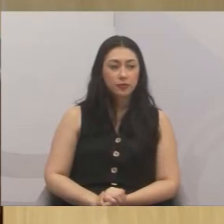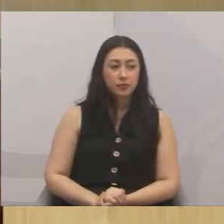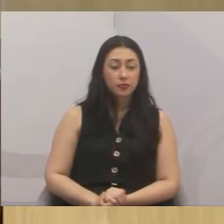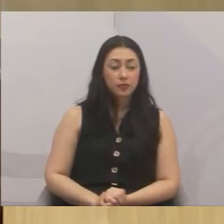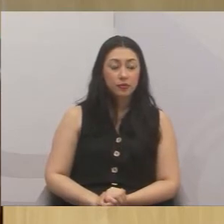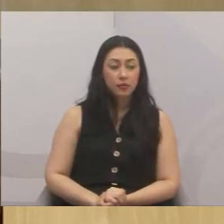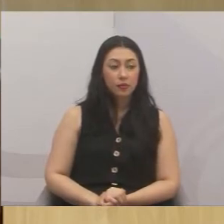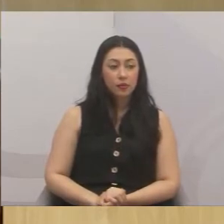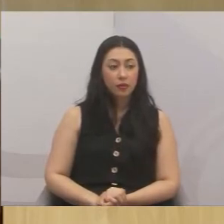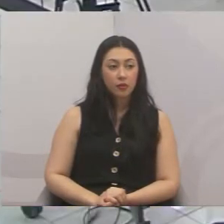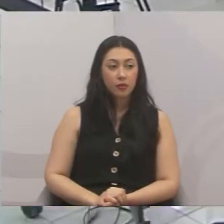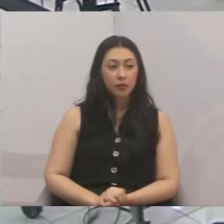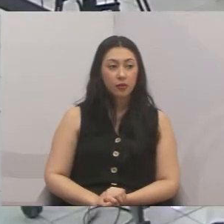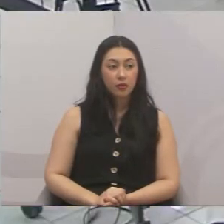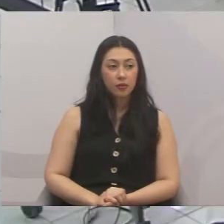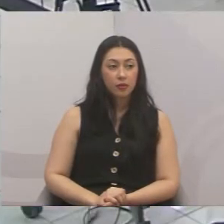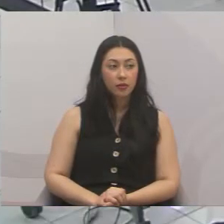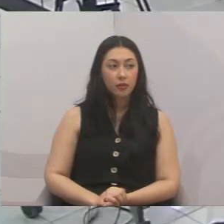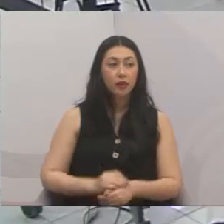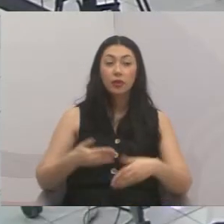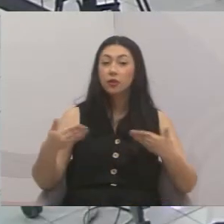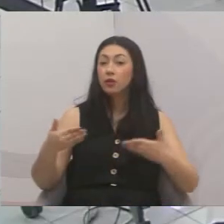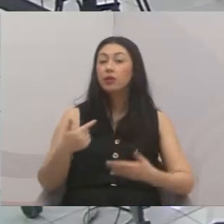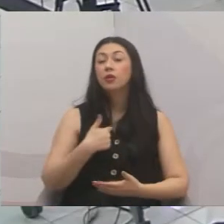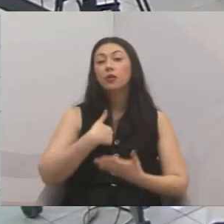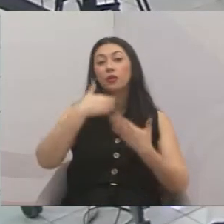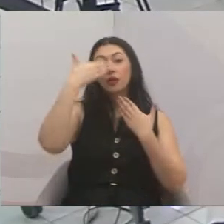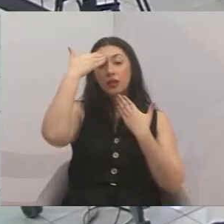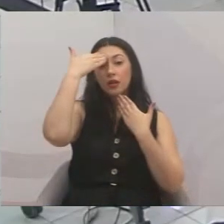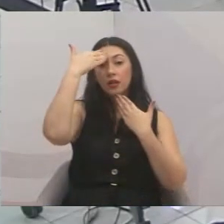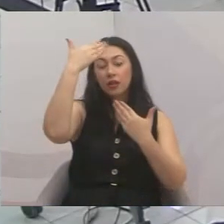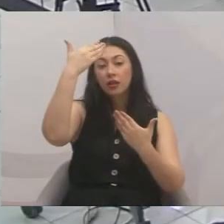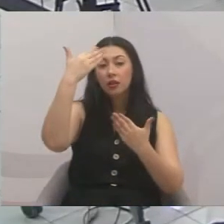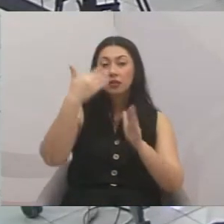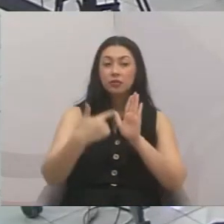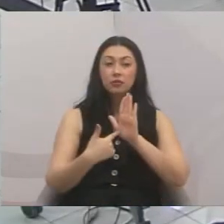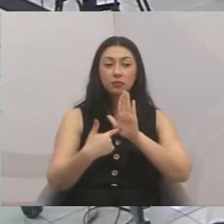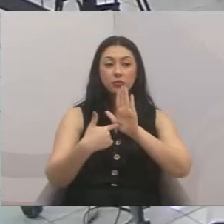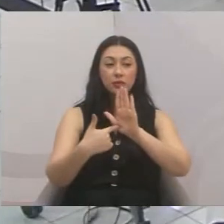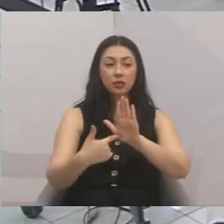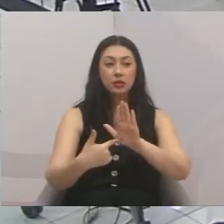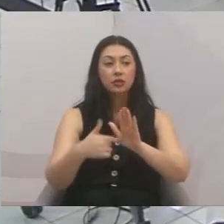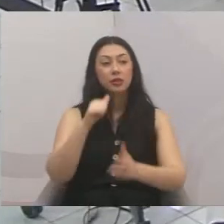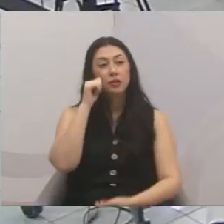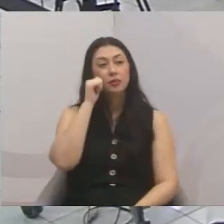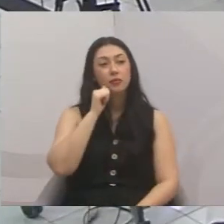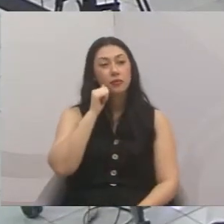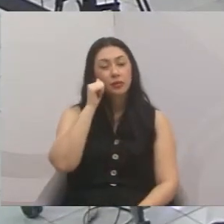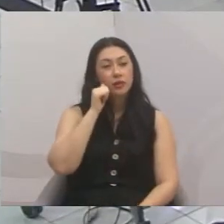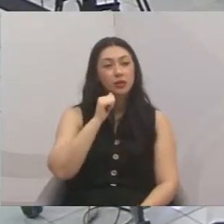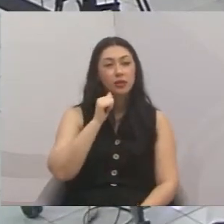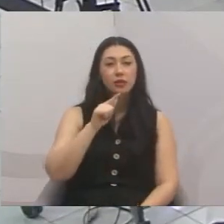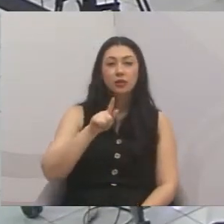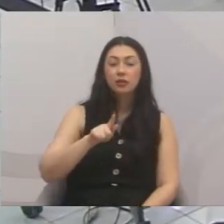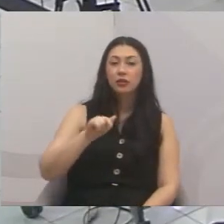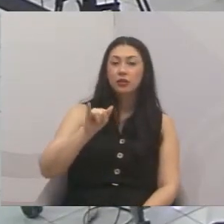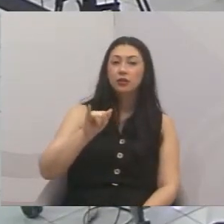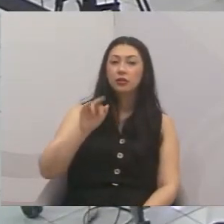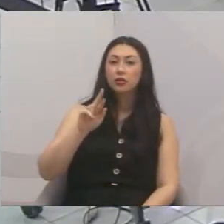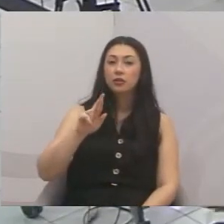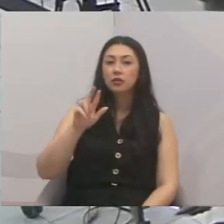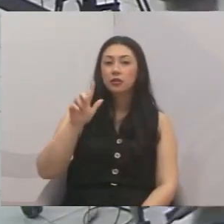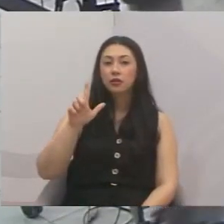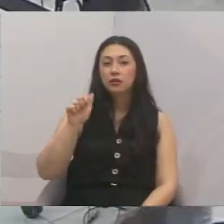Nesse instante, agradeço a presença e a exposição feita pela senhora Girlane